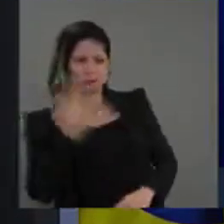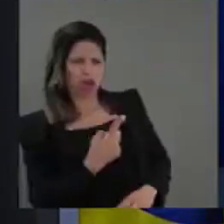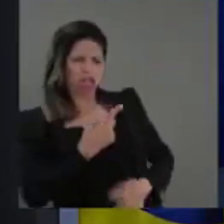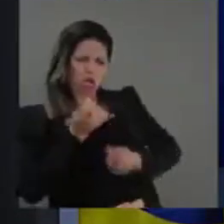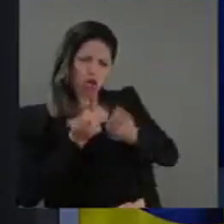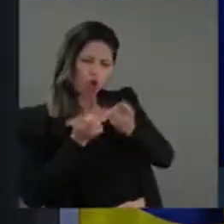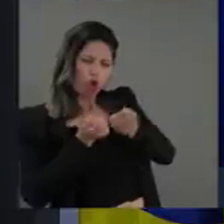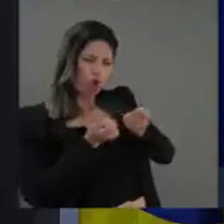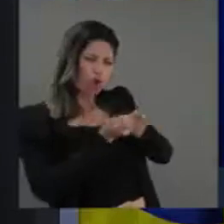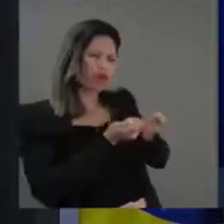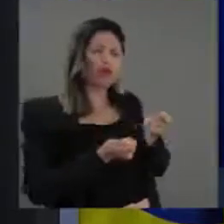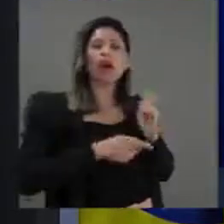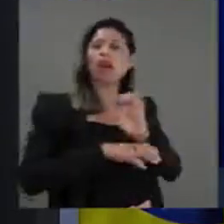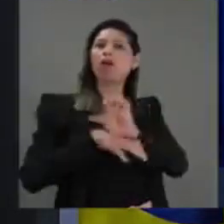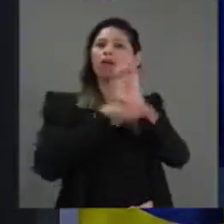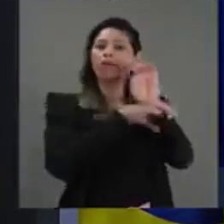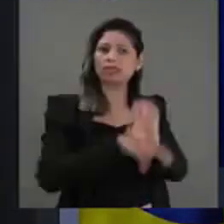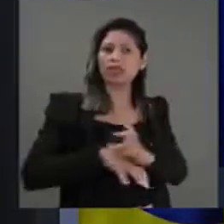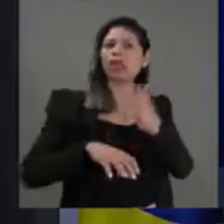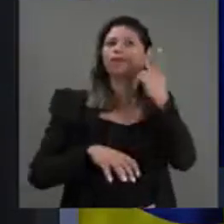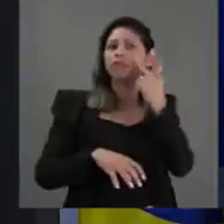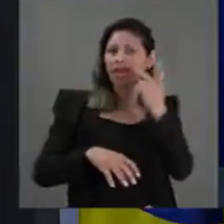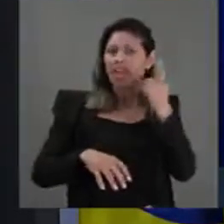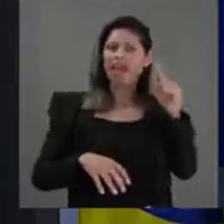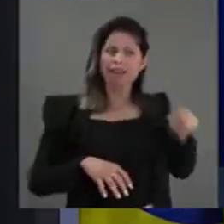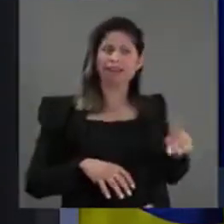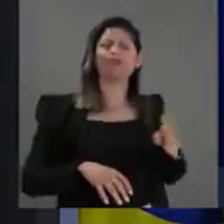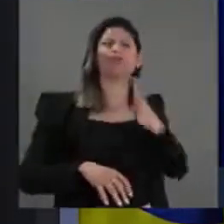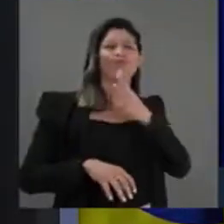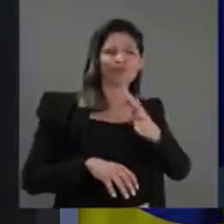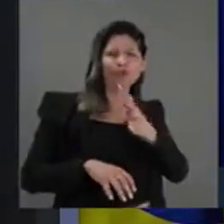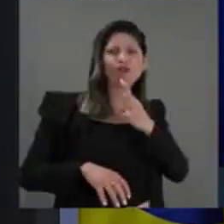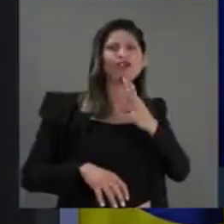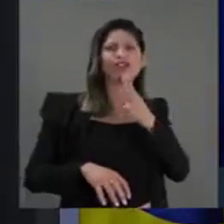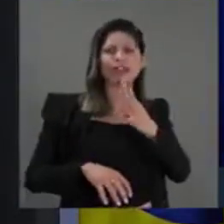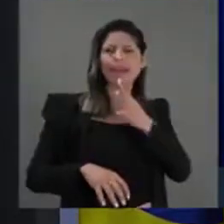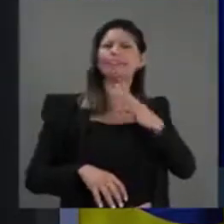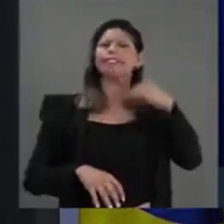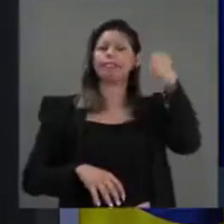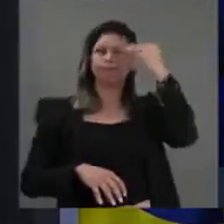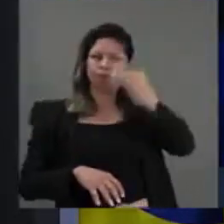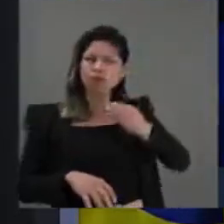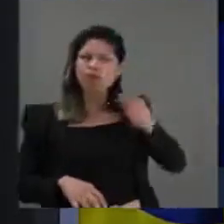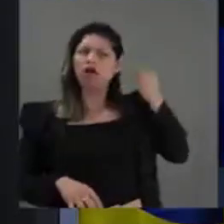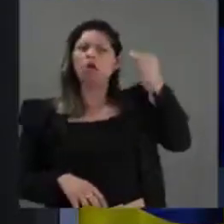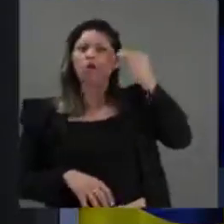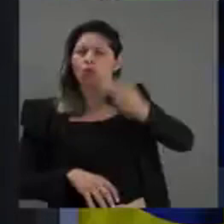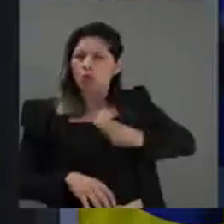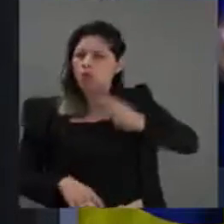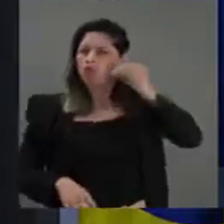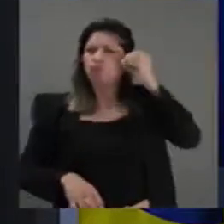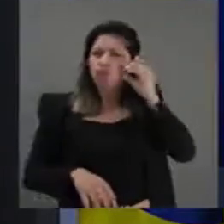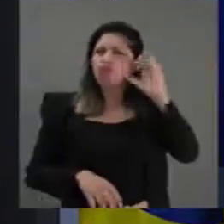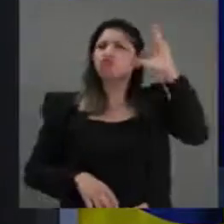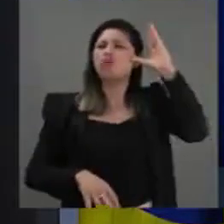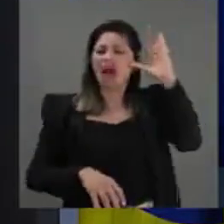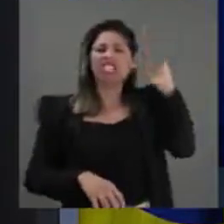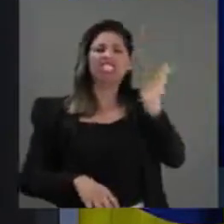conhece como funciona a política do estado, tem muita experiência, e até pouco tempo ele estava.